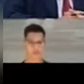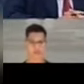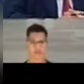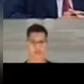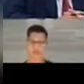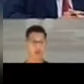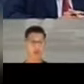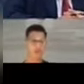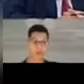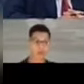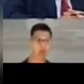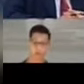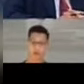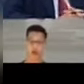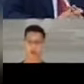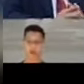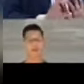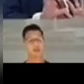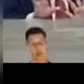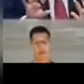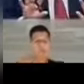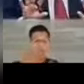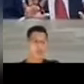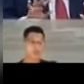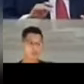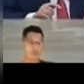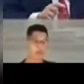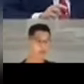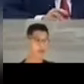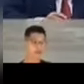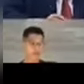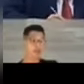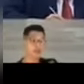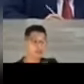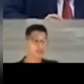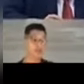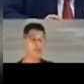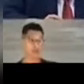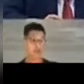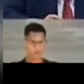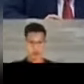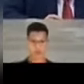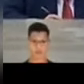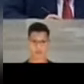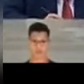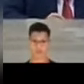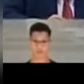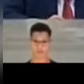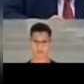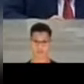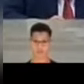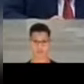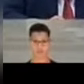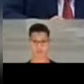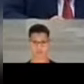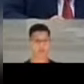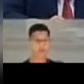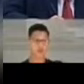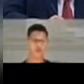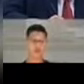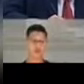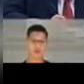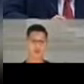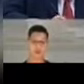ofender. Peraí, Marco. Eu não queria lhe ofender. Fiz uma coisa brincando com o senhor. Presidente Otto, deixa eu fazer. O senhor levou uma coisa que eu fiz